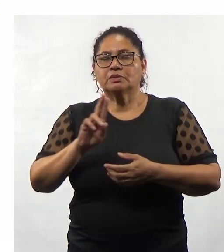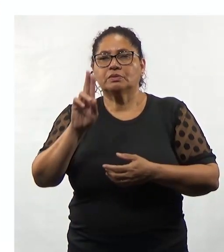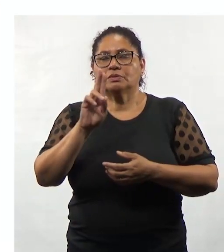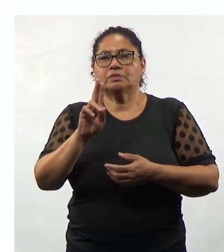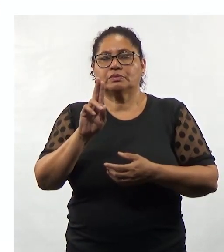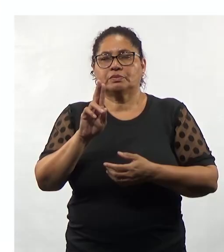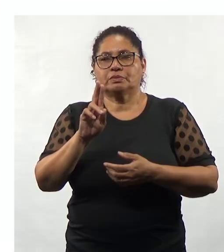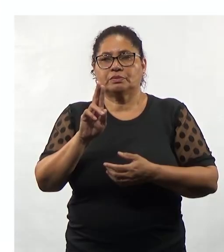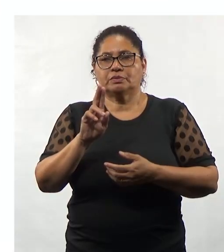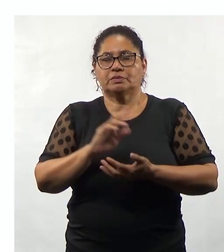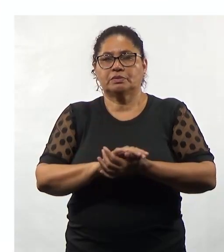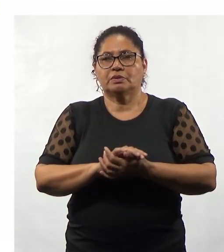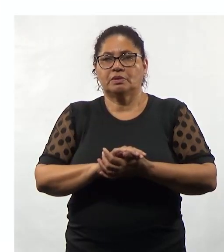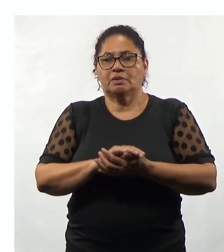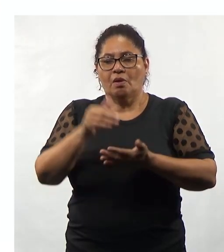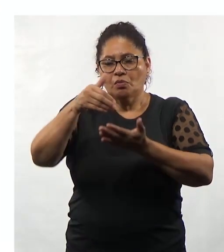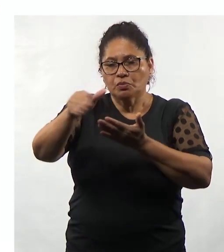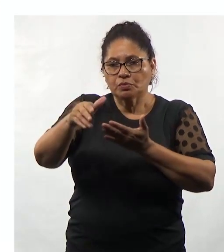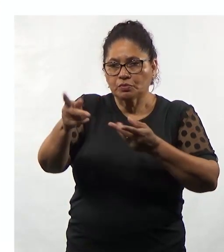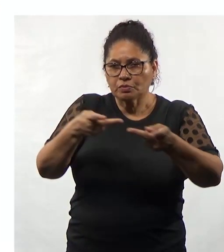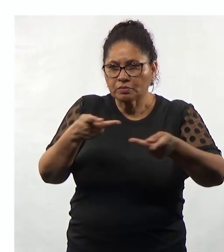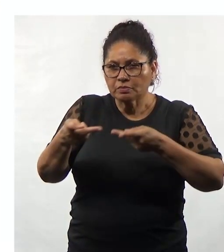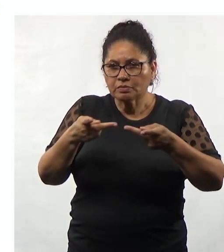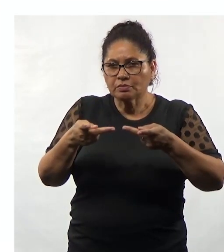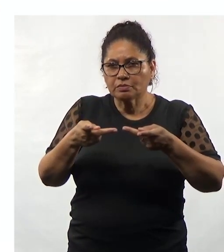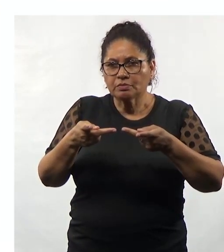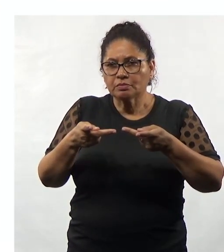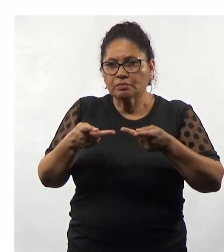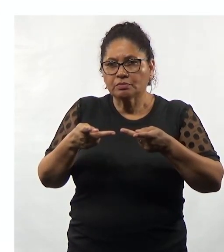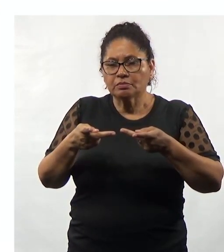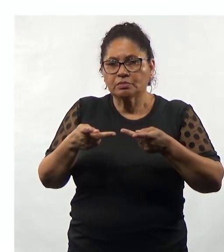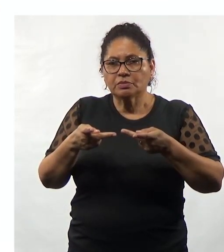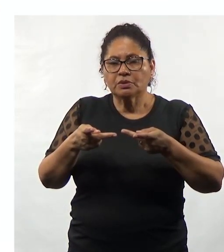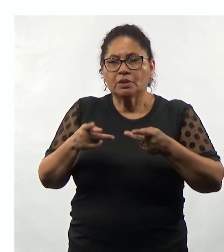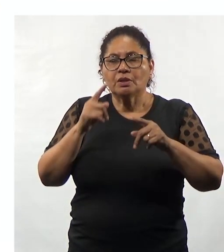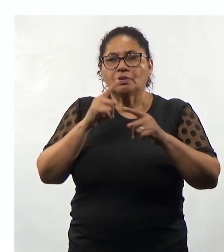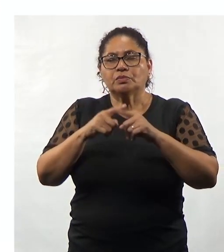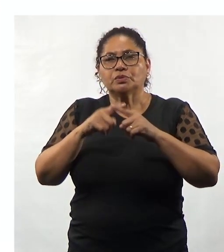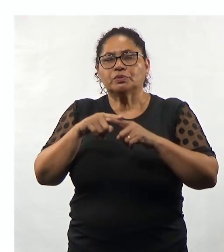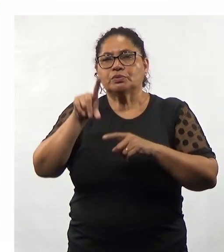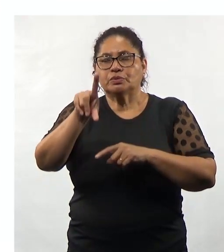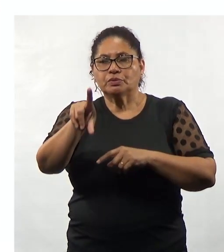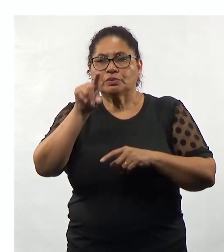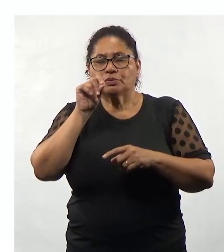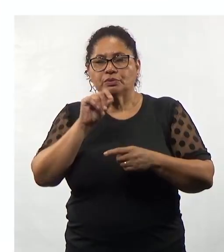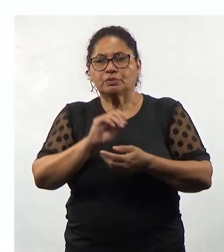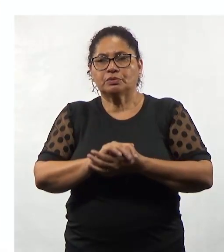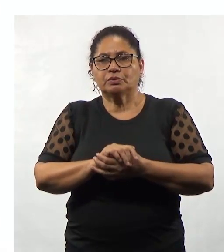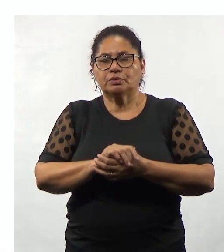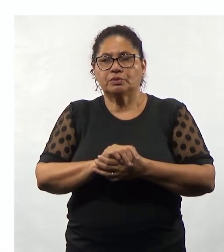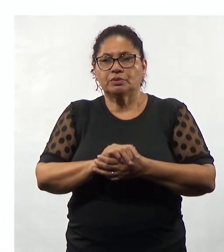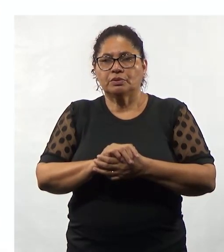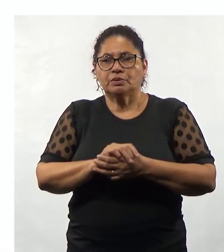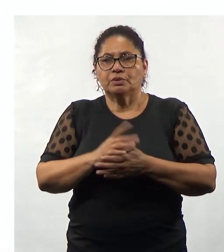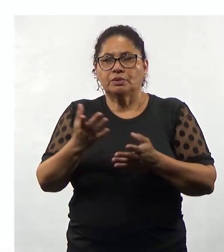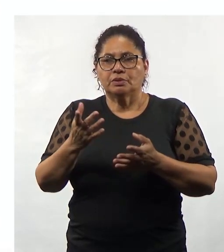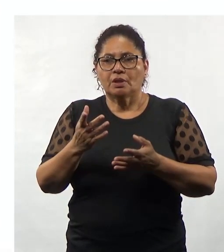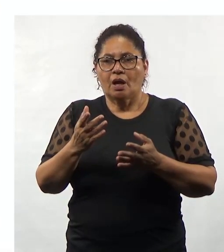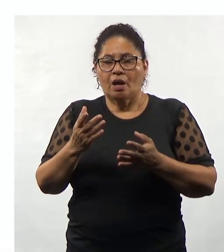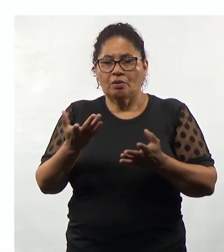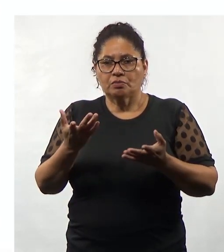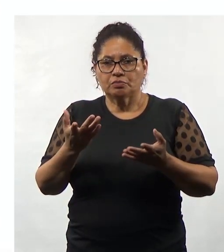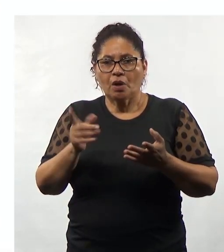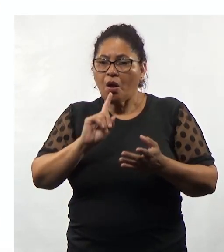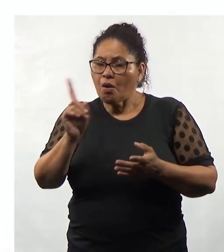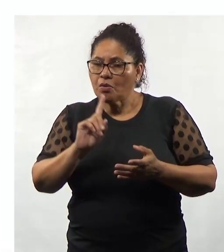utilizado. Nós vamos descartar os projetos dos ecopontos, da coleta seletiva, da compostagem doméstica?